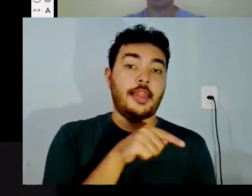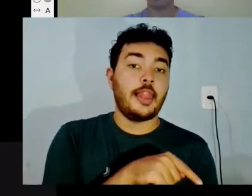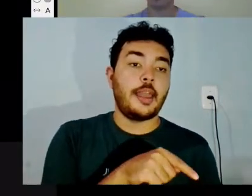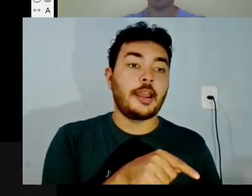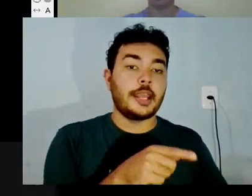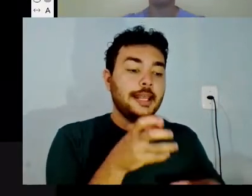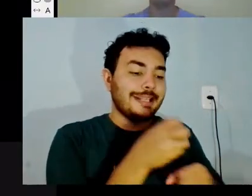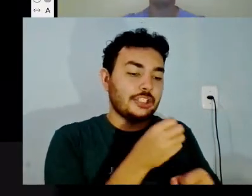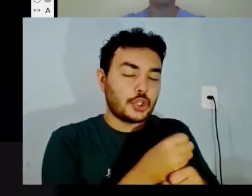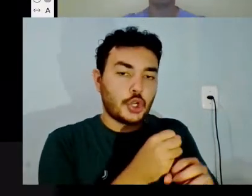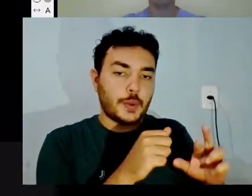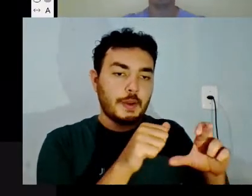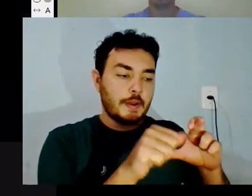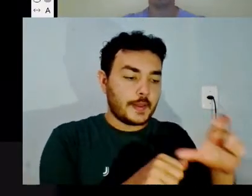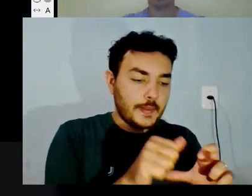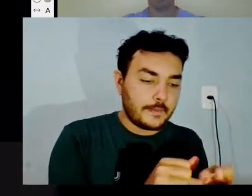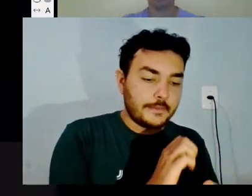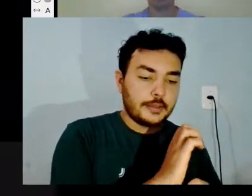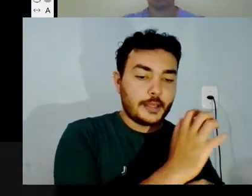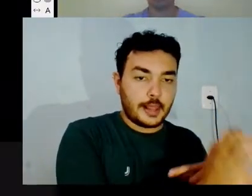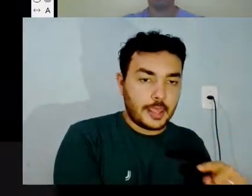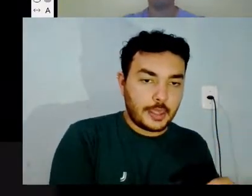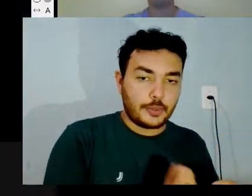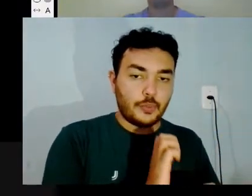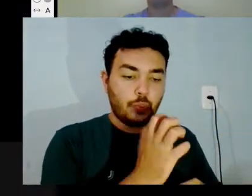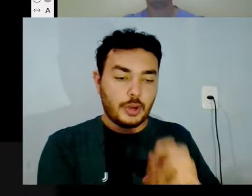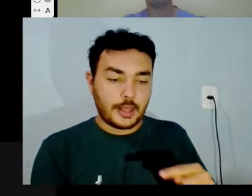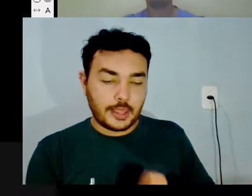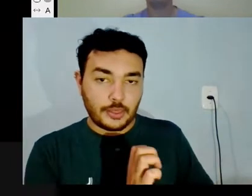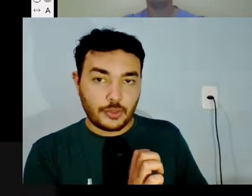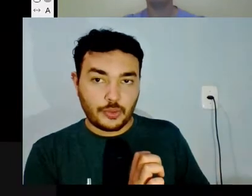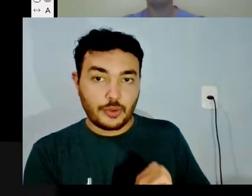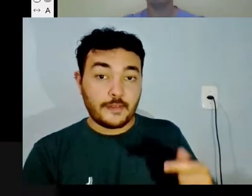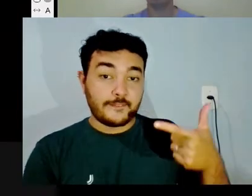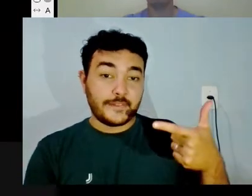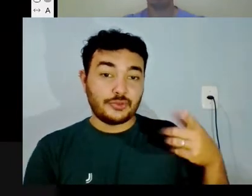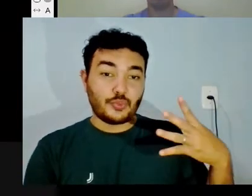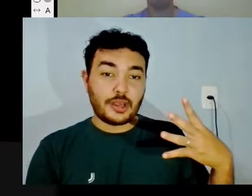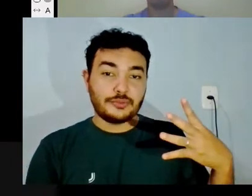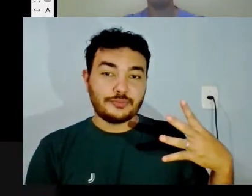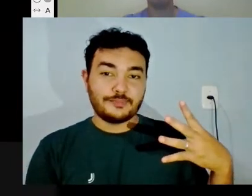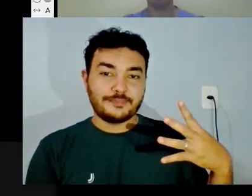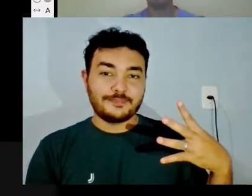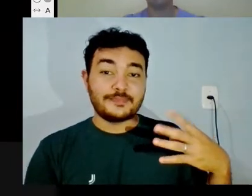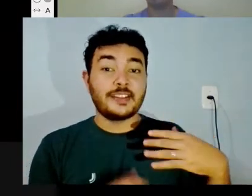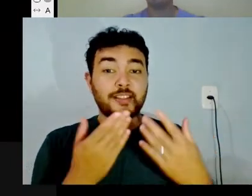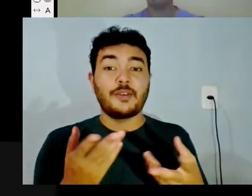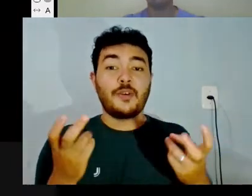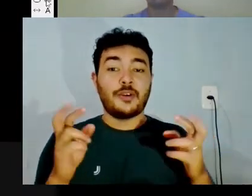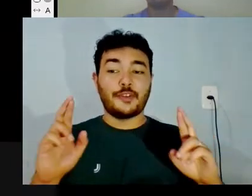da soma dos dois elétrons dos dois átomos, um valor de 24 kJ por mol. Então, observem